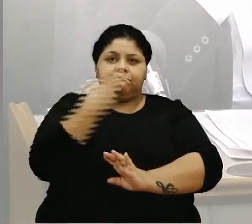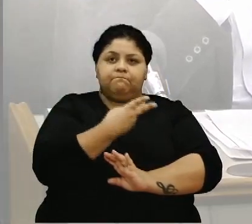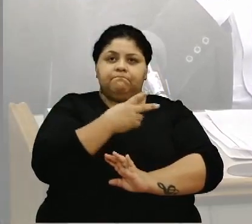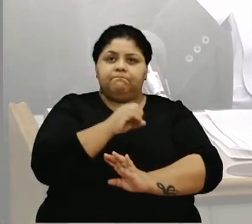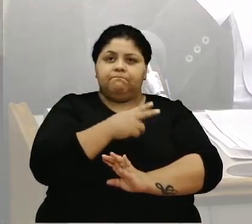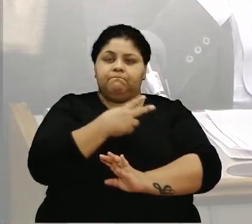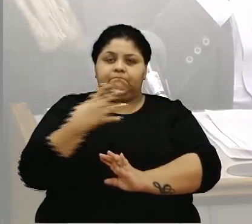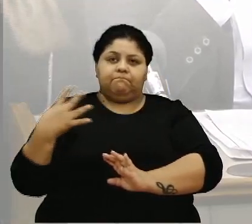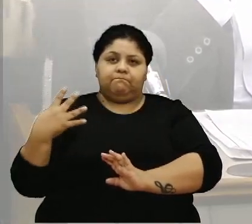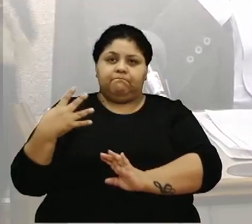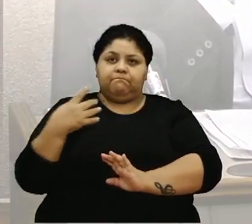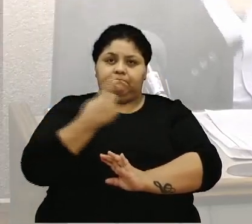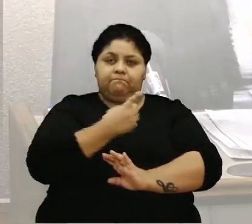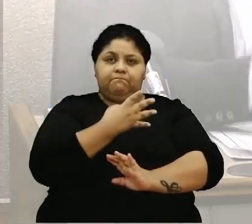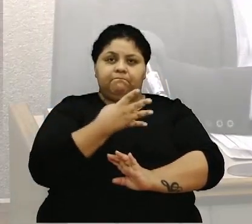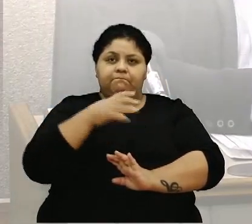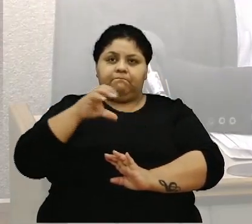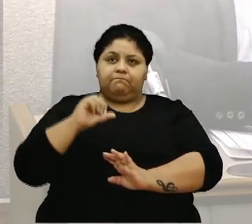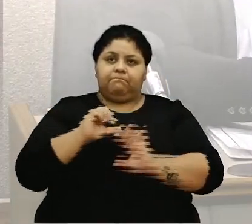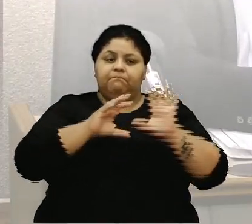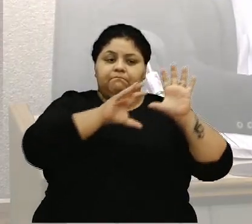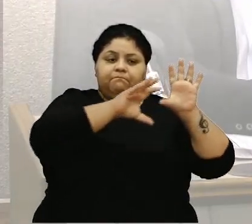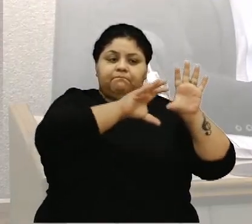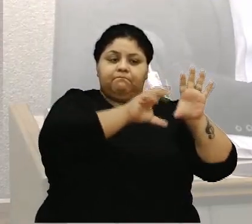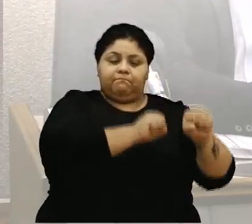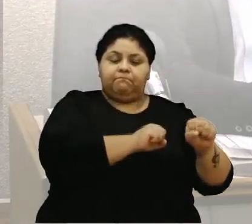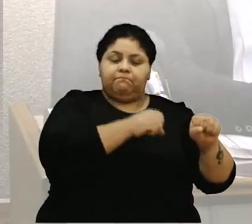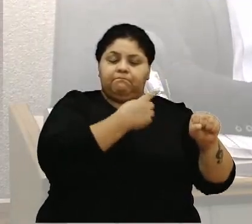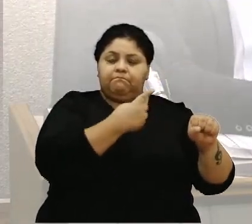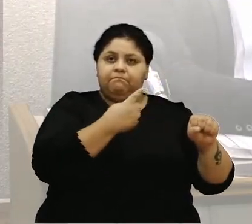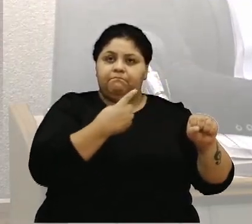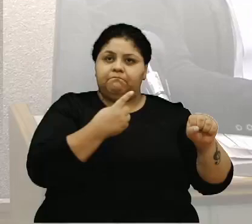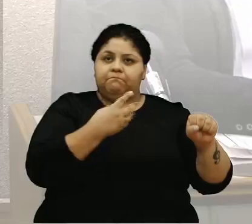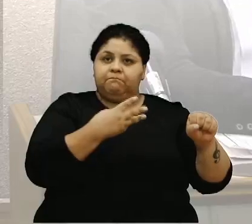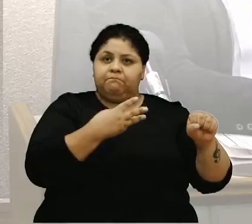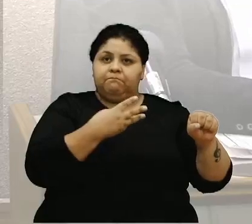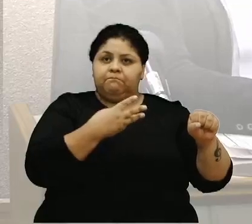2024, 149 anos da colonização e